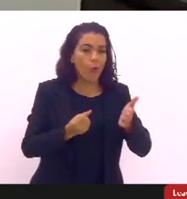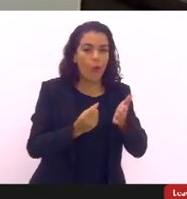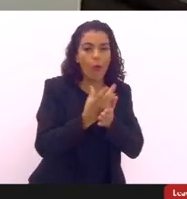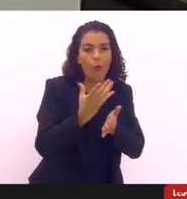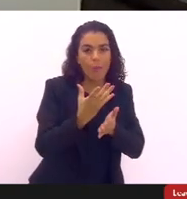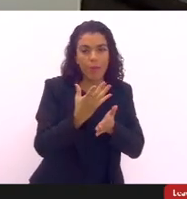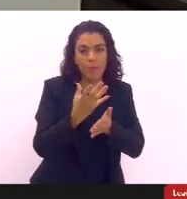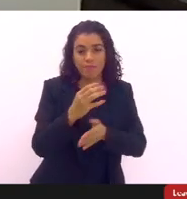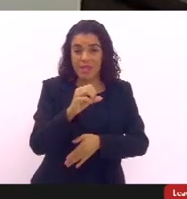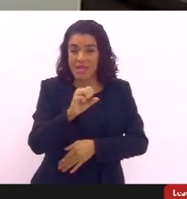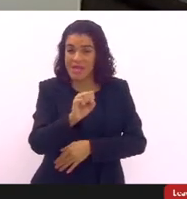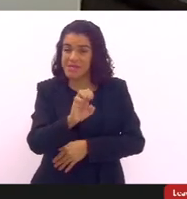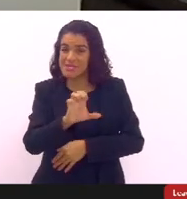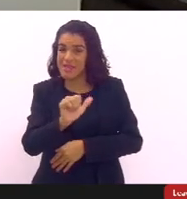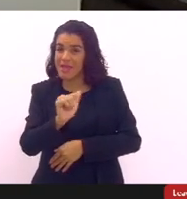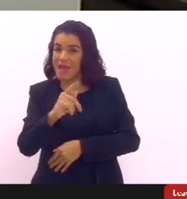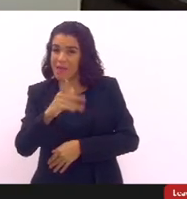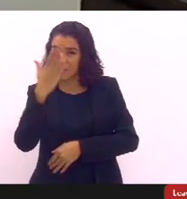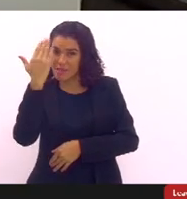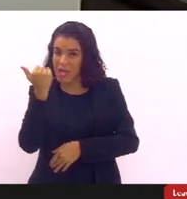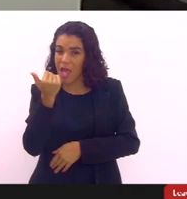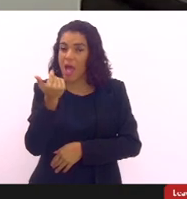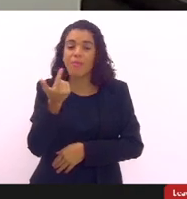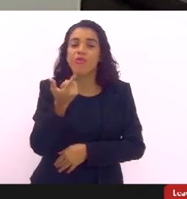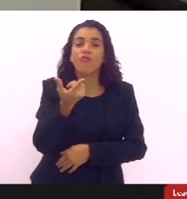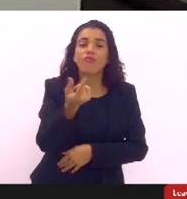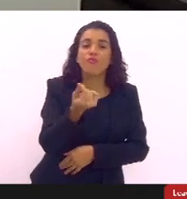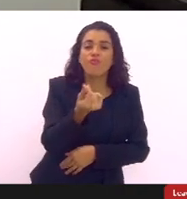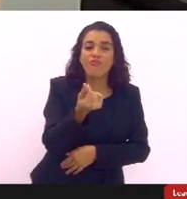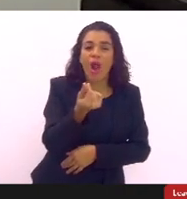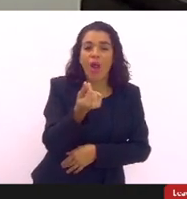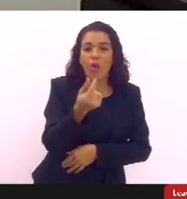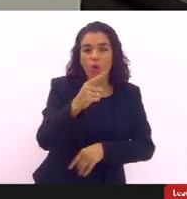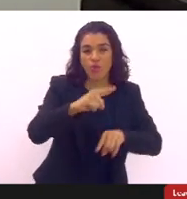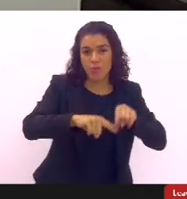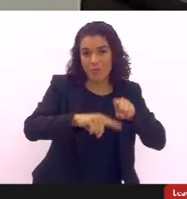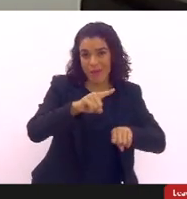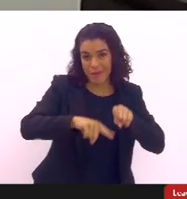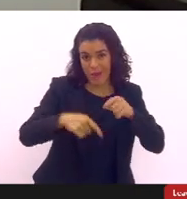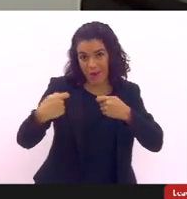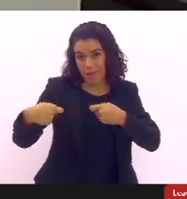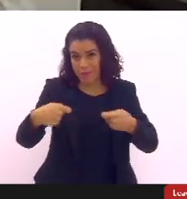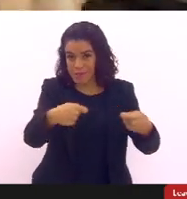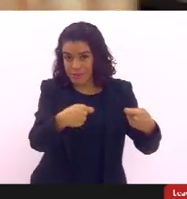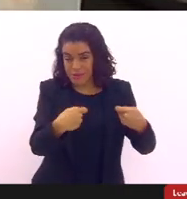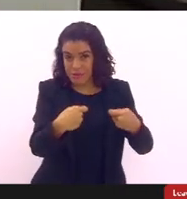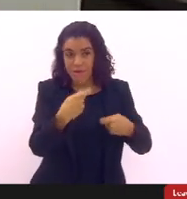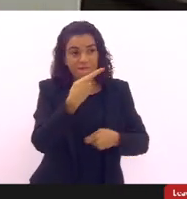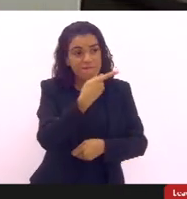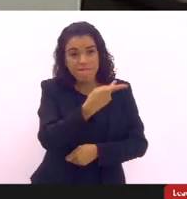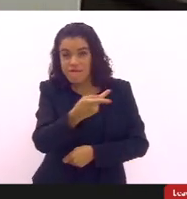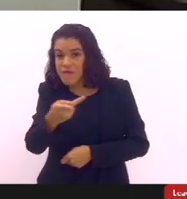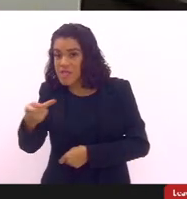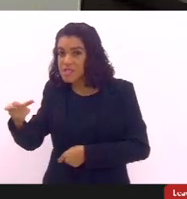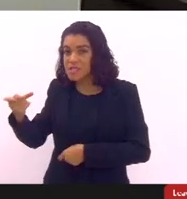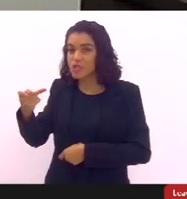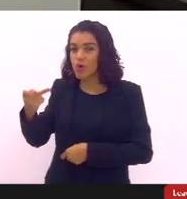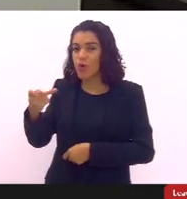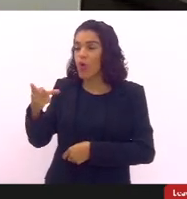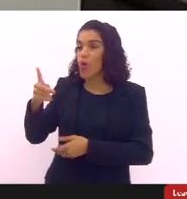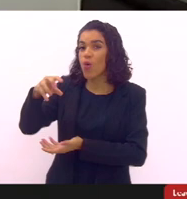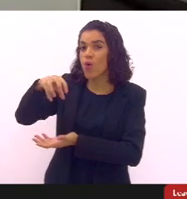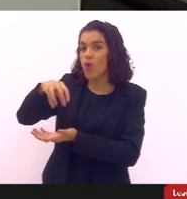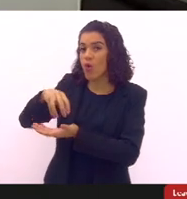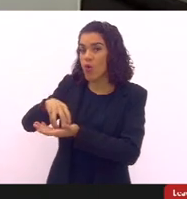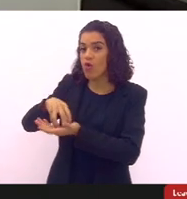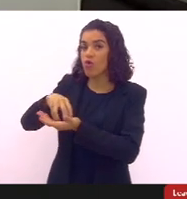A SEAP sabe dizer quanto é esse screening radiológico? Tem previsão disso? Visitou outras unidades